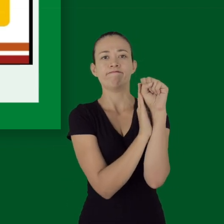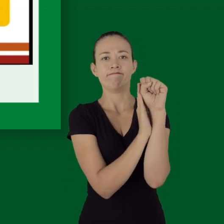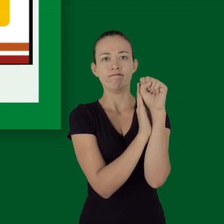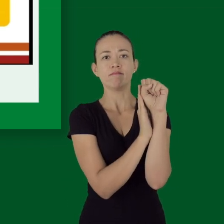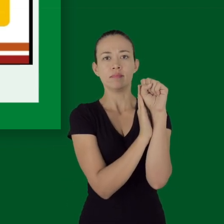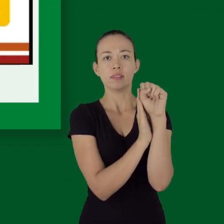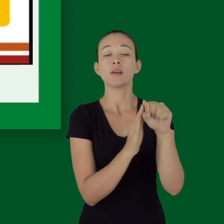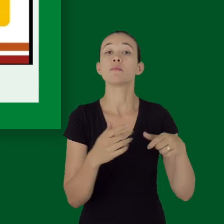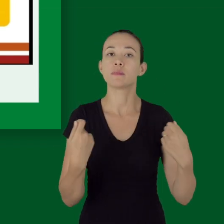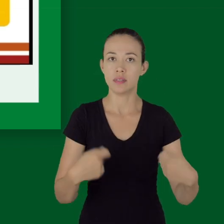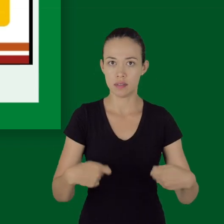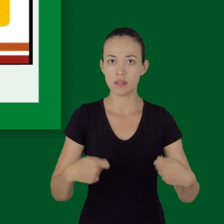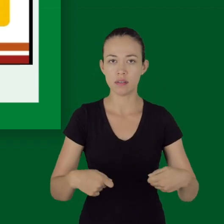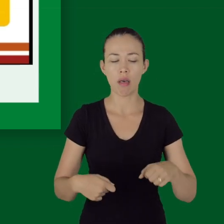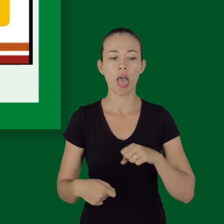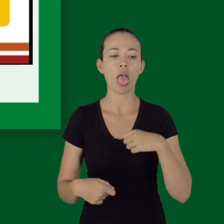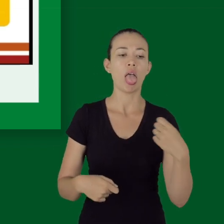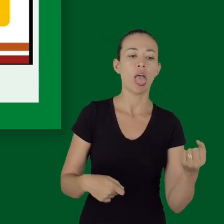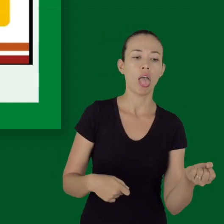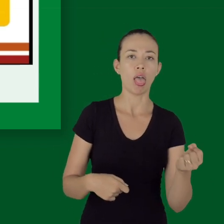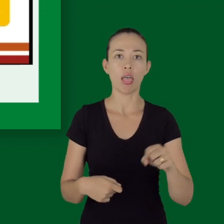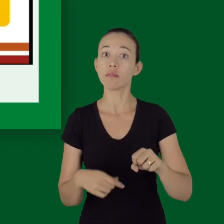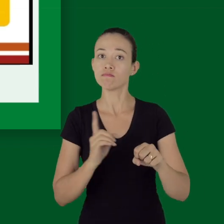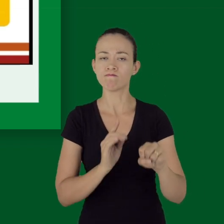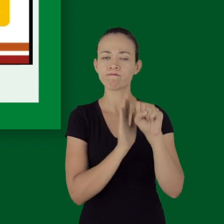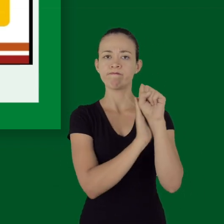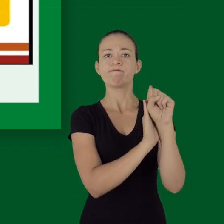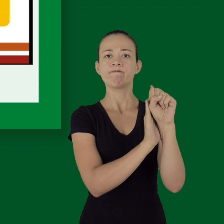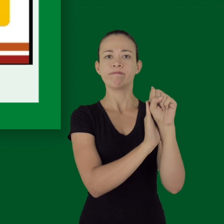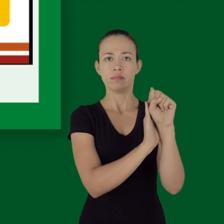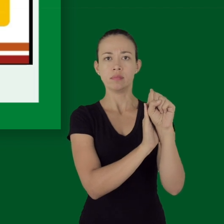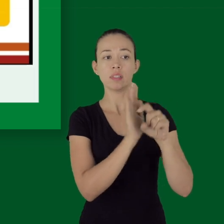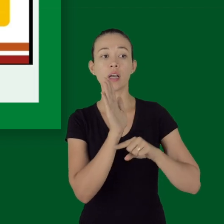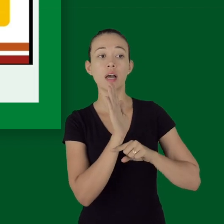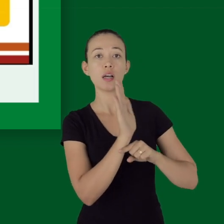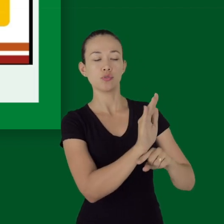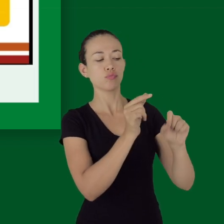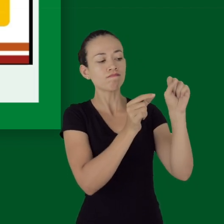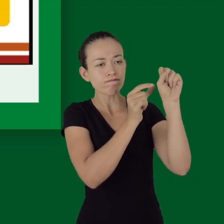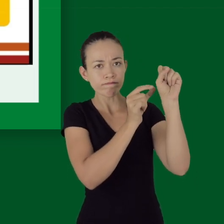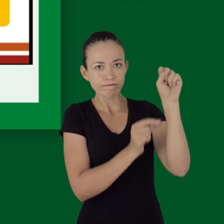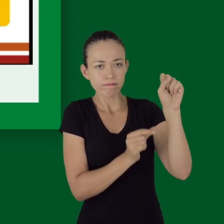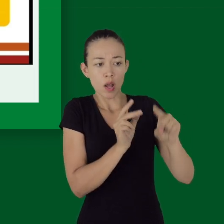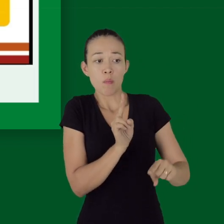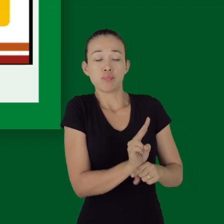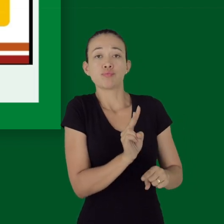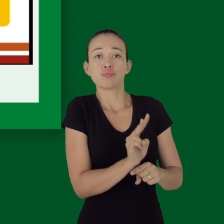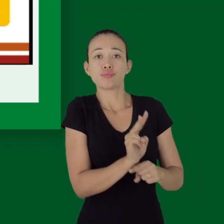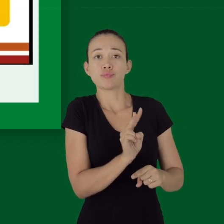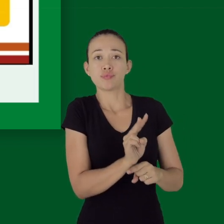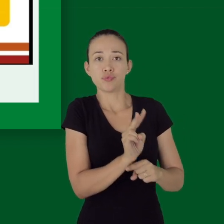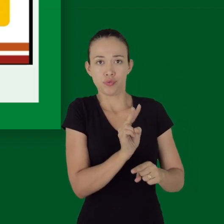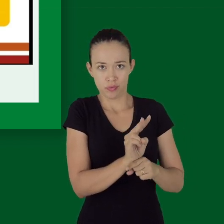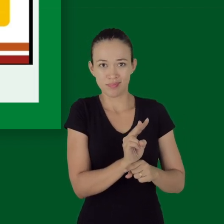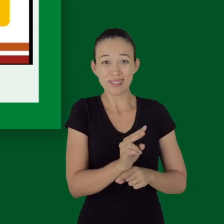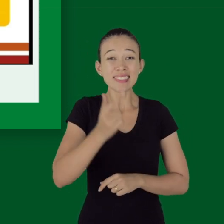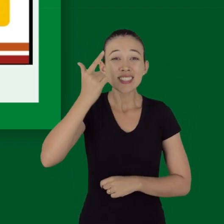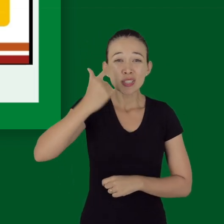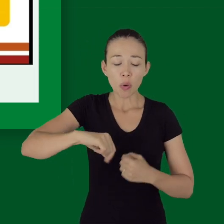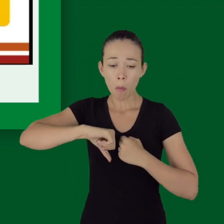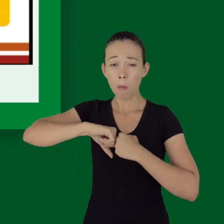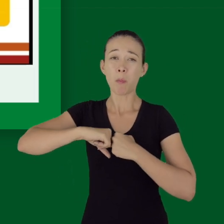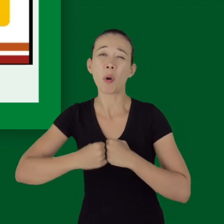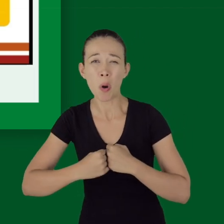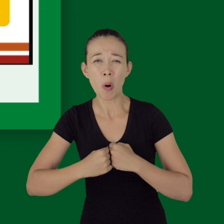a preservar toda essa integridade da coluna e não correr o risco de ter uma lesão secundária. Então,